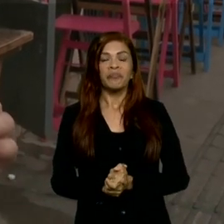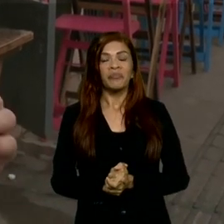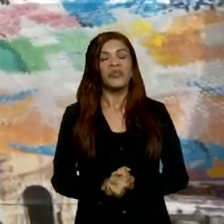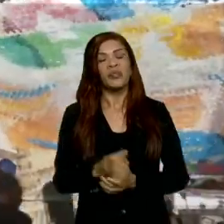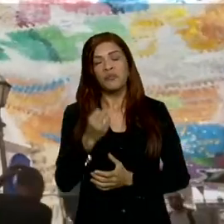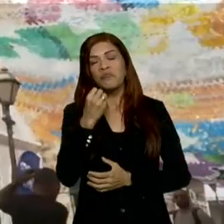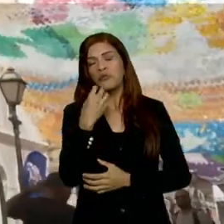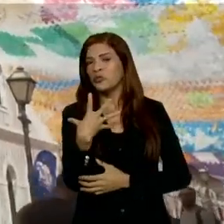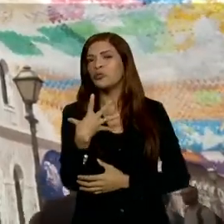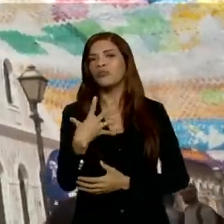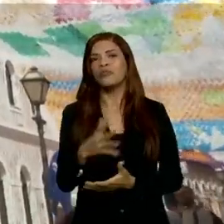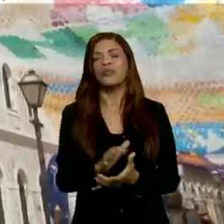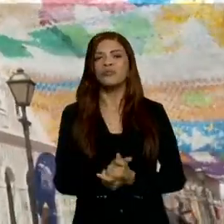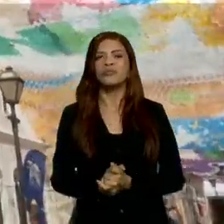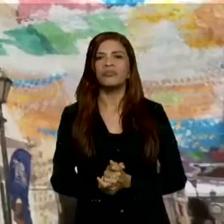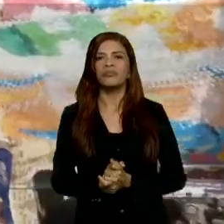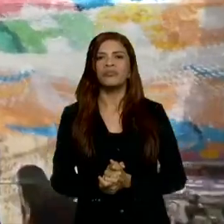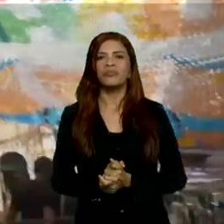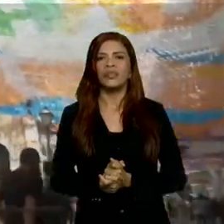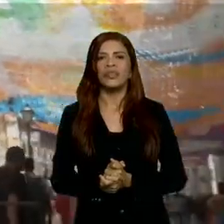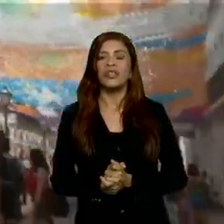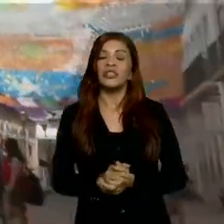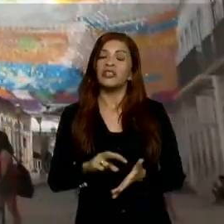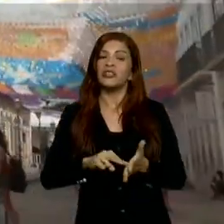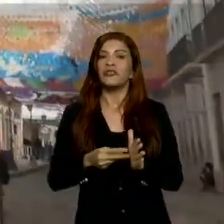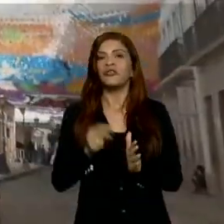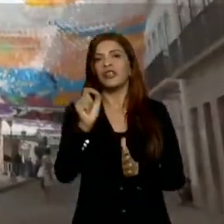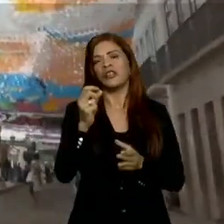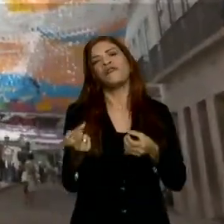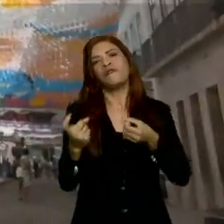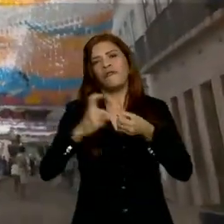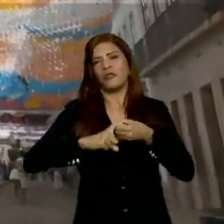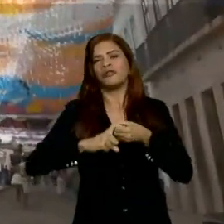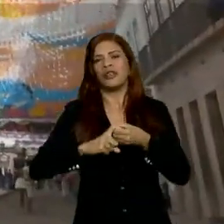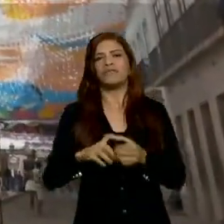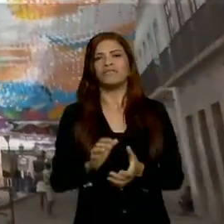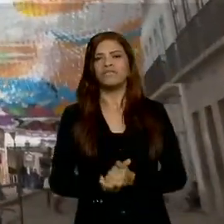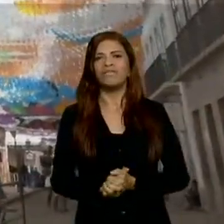e quer dizer que eu acho que eu vou voltar mais vezes aqui